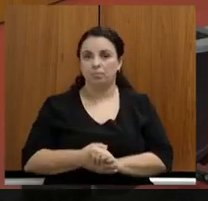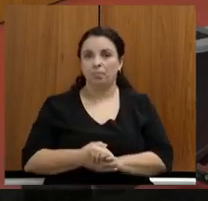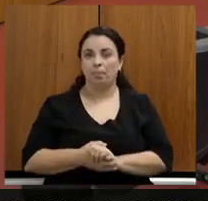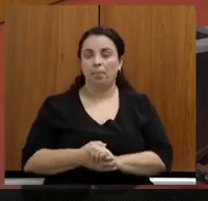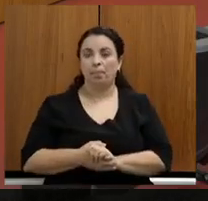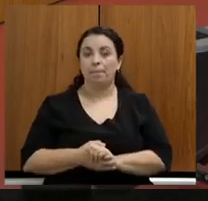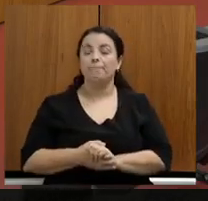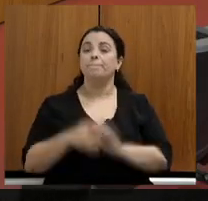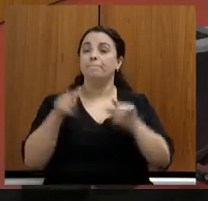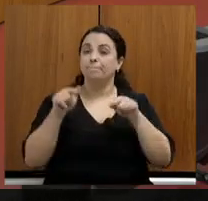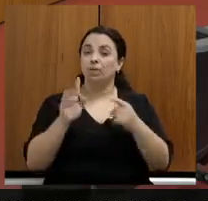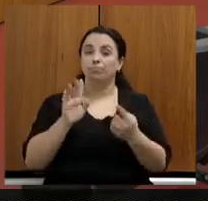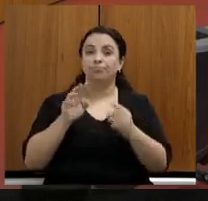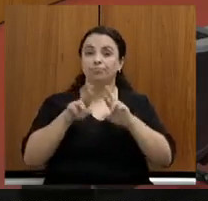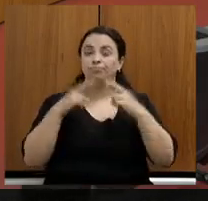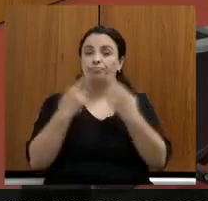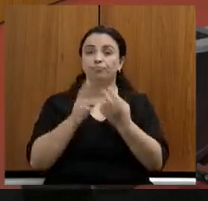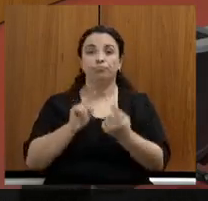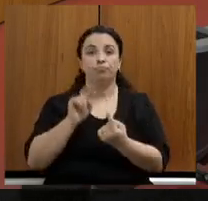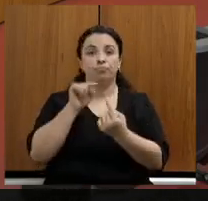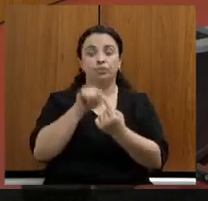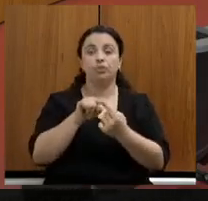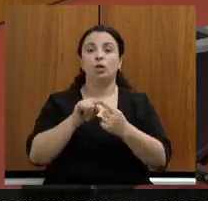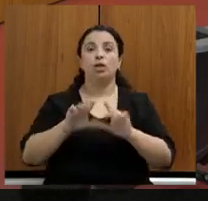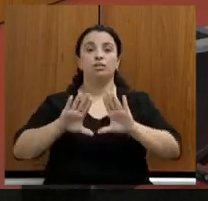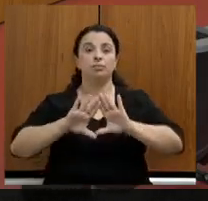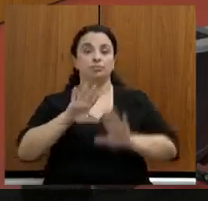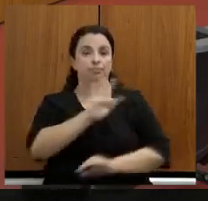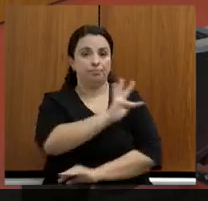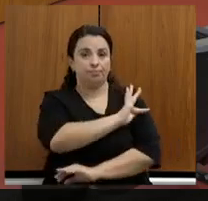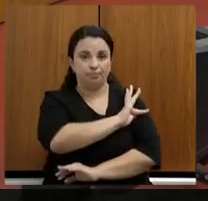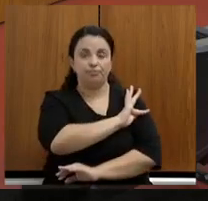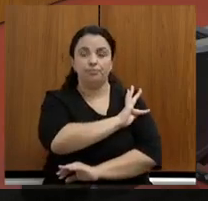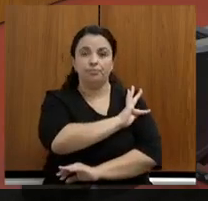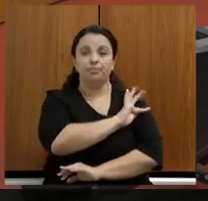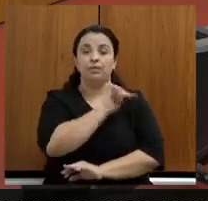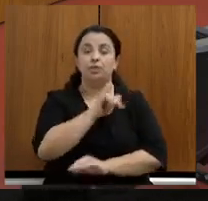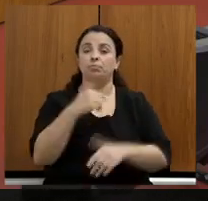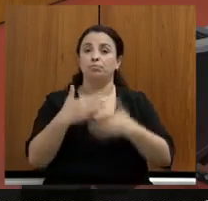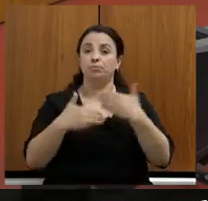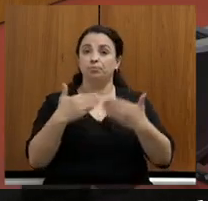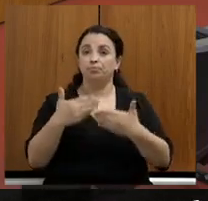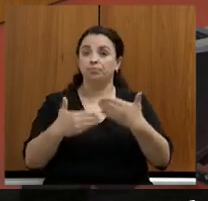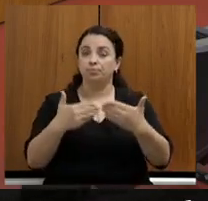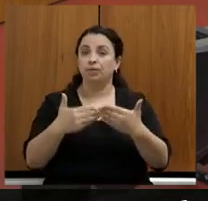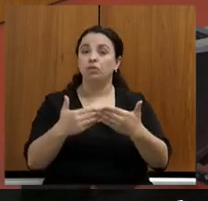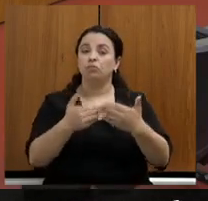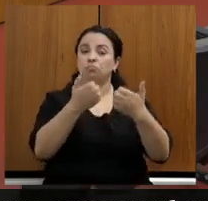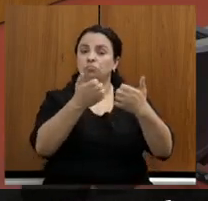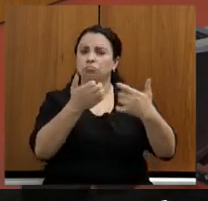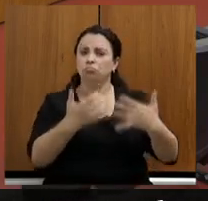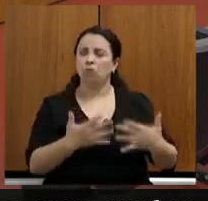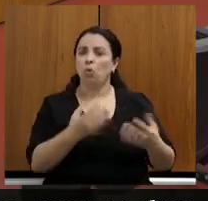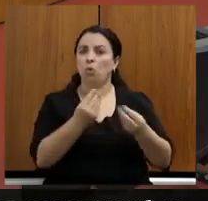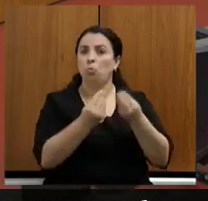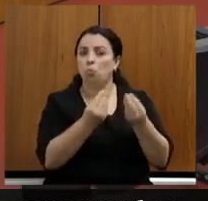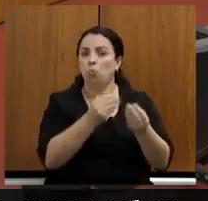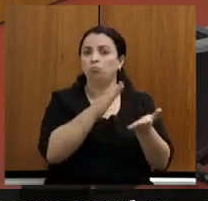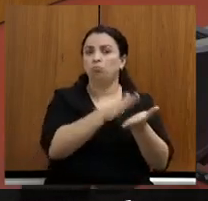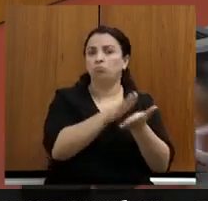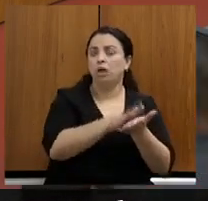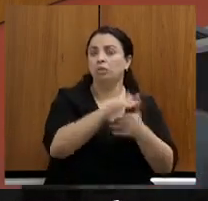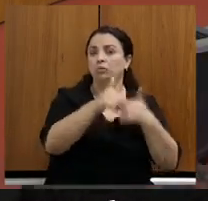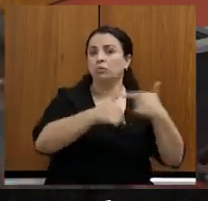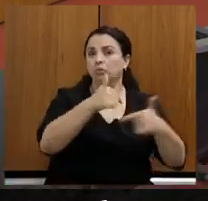Destina-se à reunião a realização do Assembleia Fiscaliza, que é o processo de prestação de contas instituído em Minas Gerais